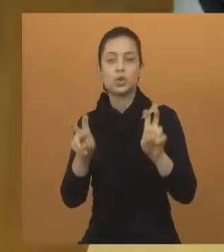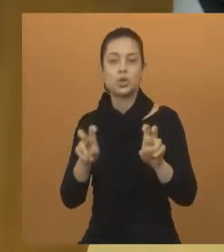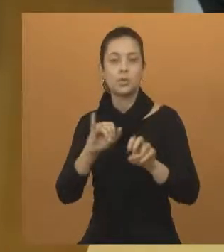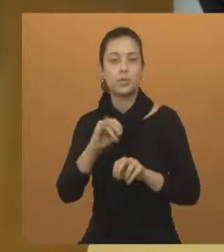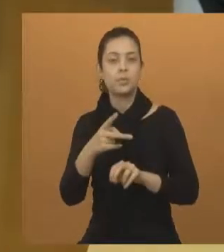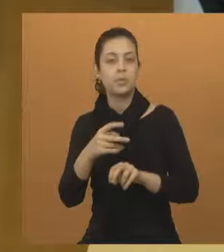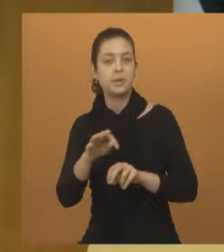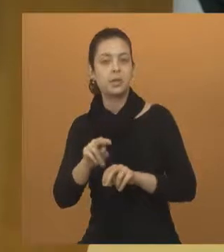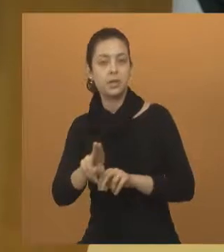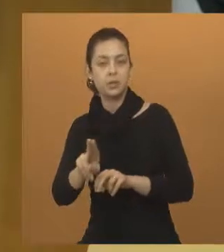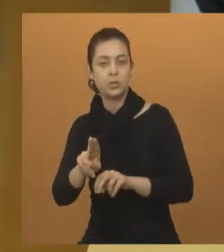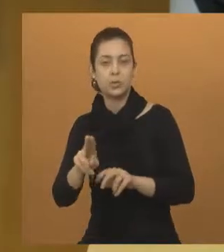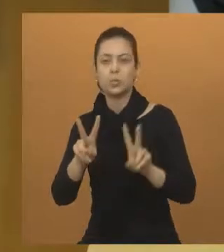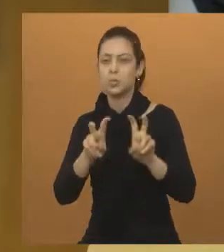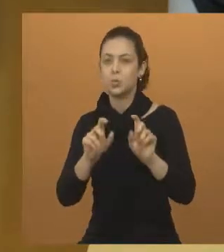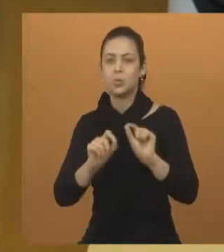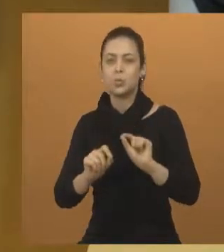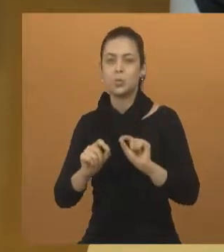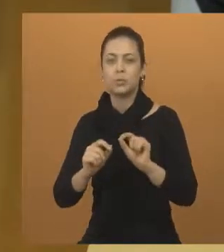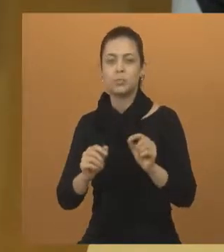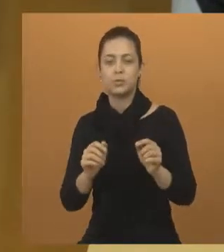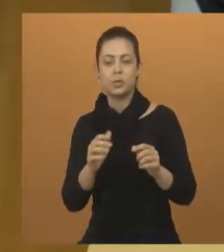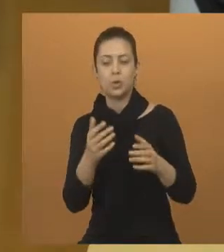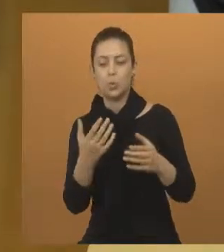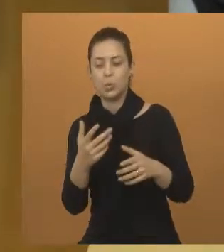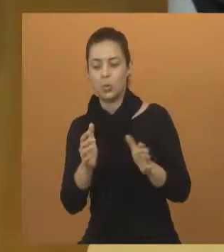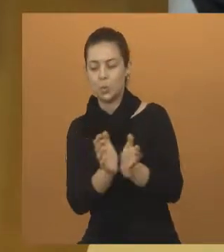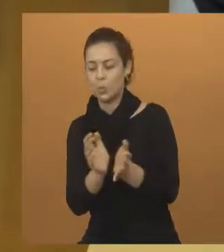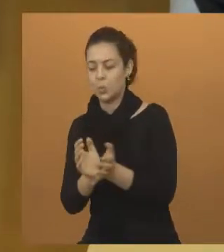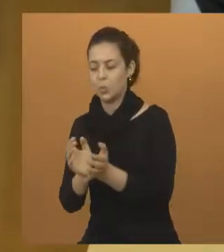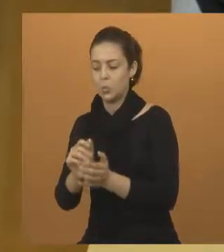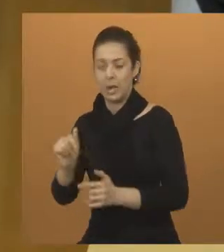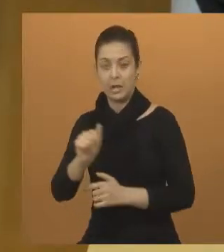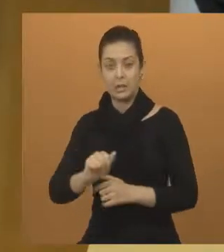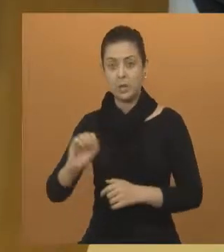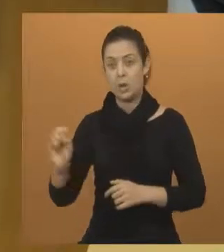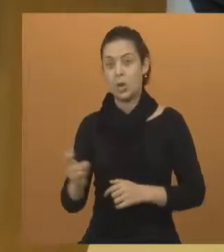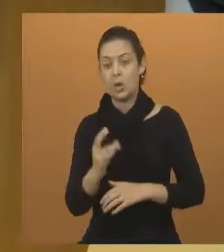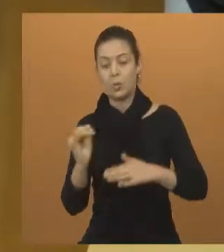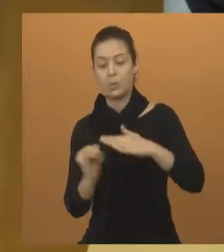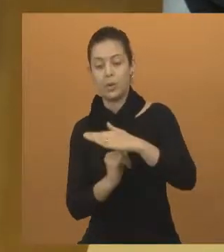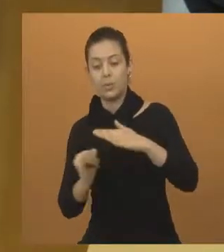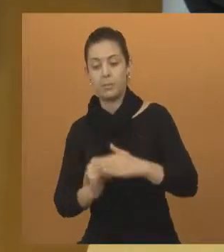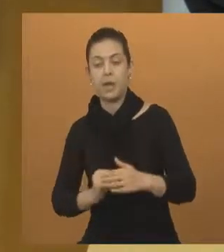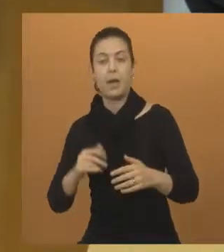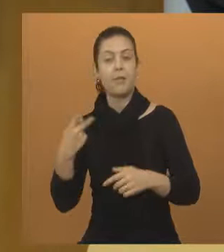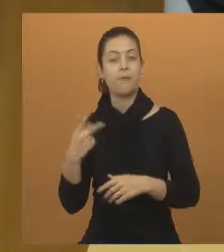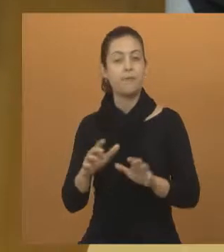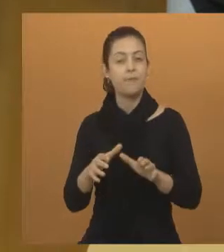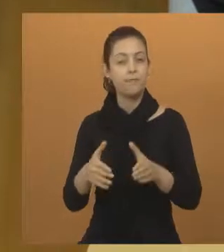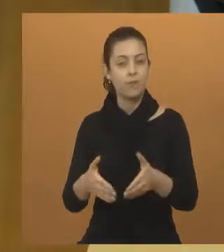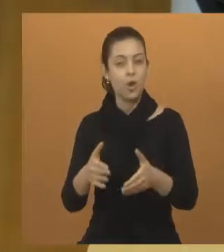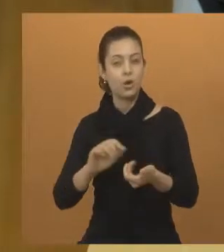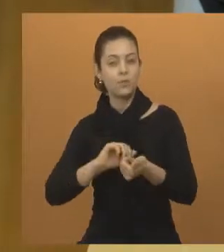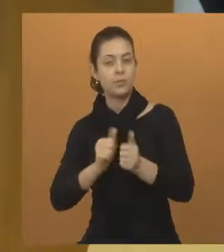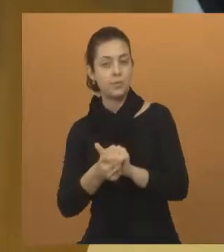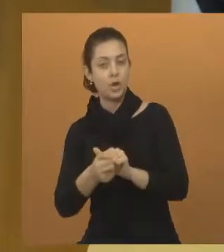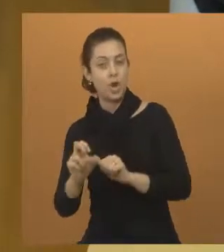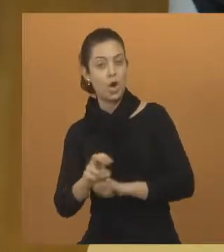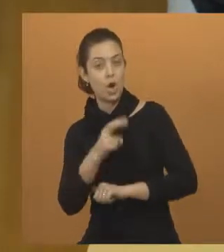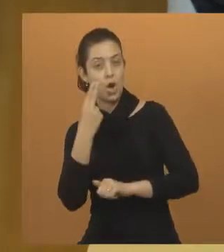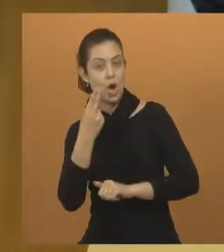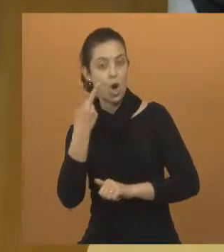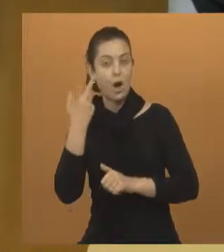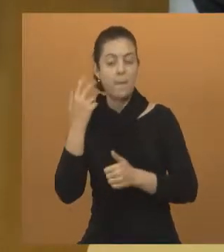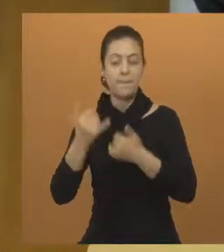e isenção relativas ao IPTU para entidades e associações recreativas ou desportivas. Tal projeto